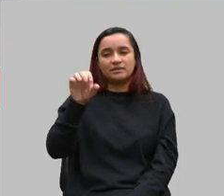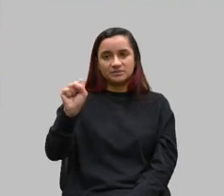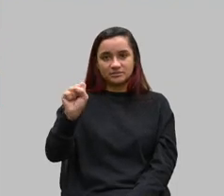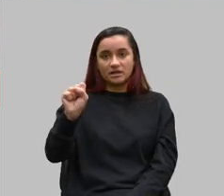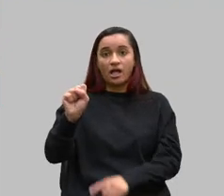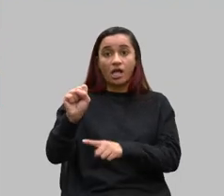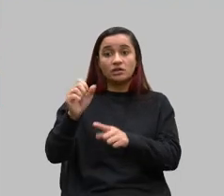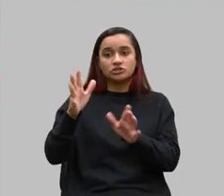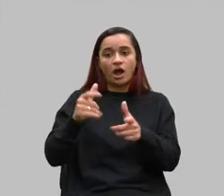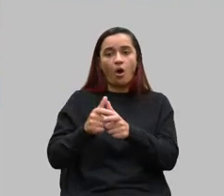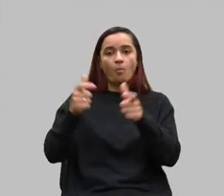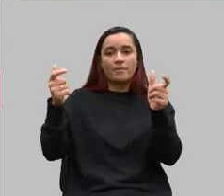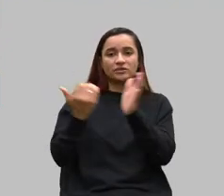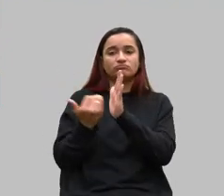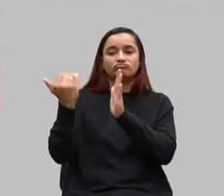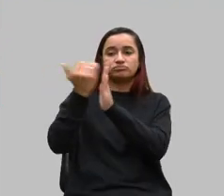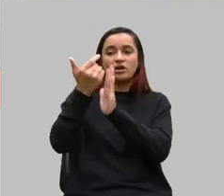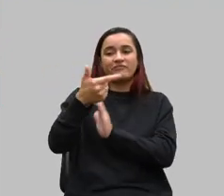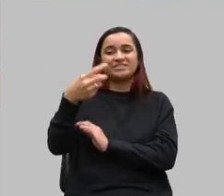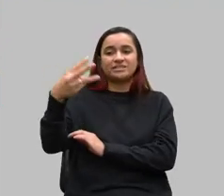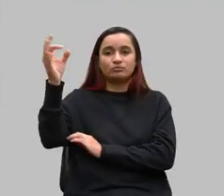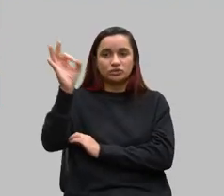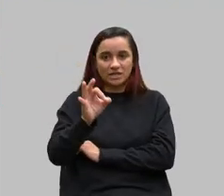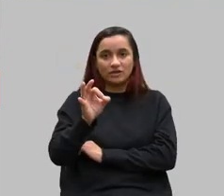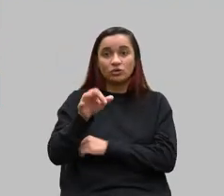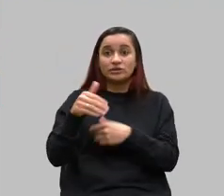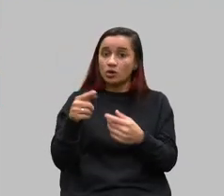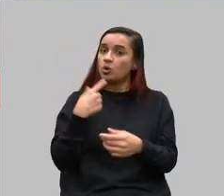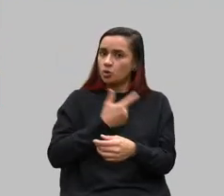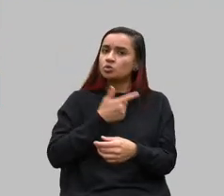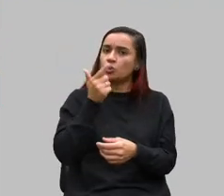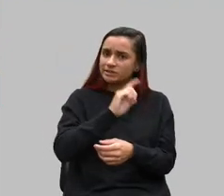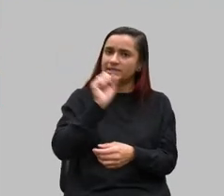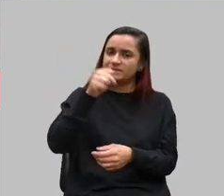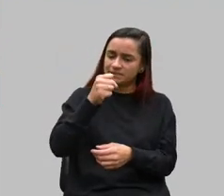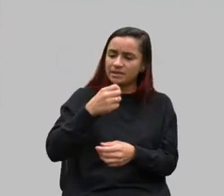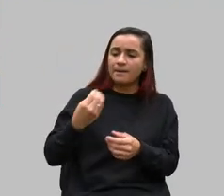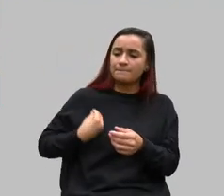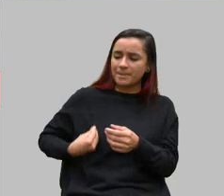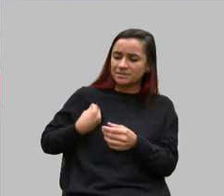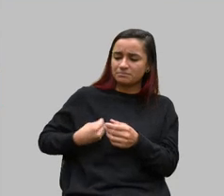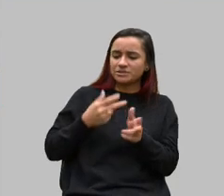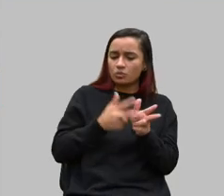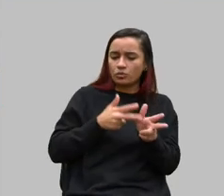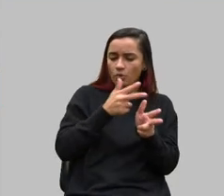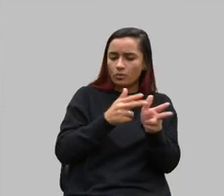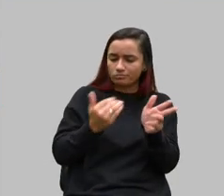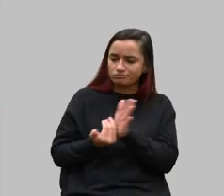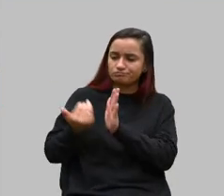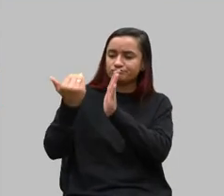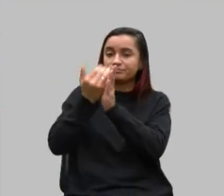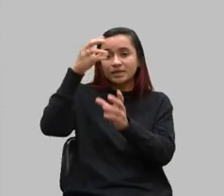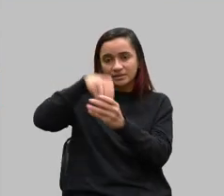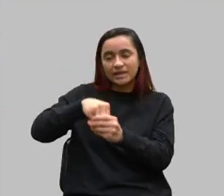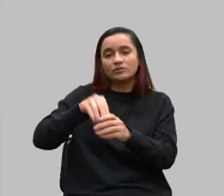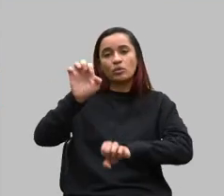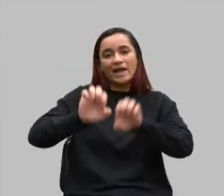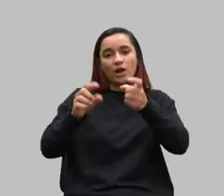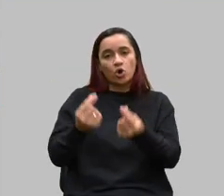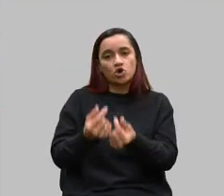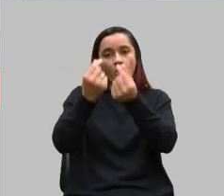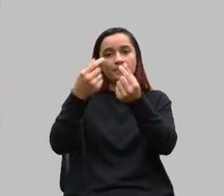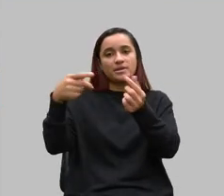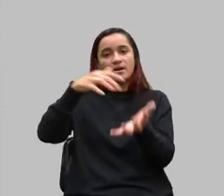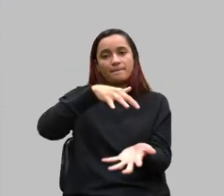que estamos conseguindo gradativamente ter uma participação do Setor Ferroviário dentro da dinâmica da economia Nacional